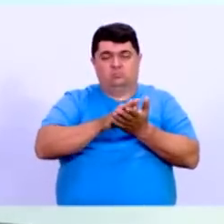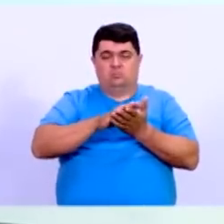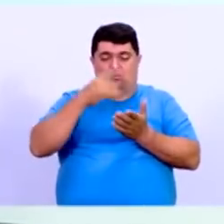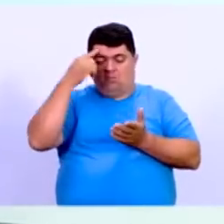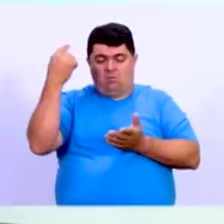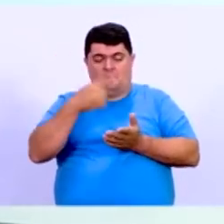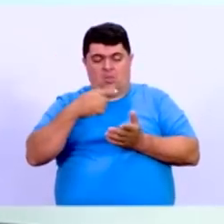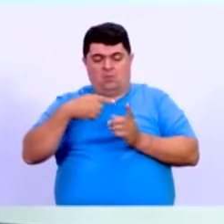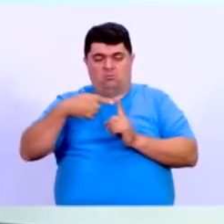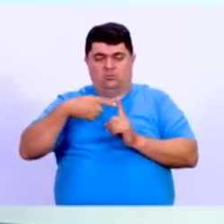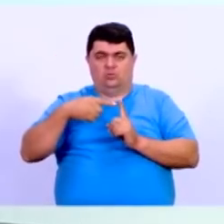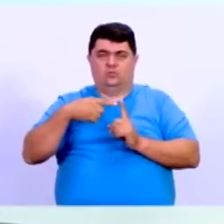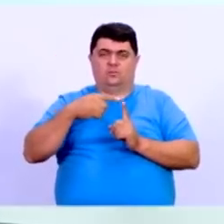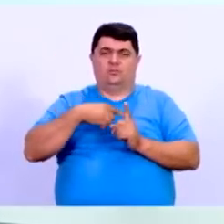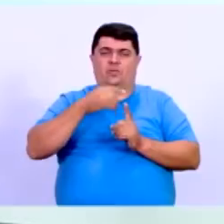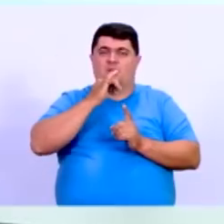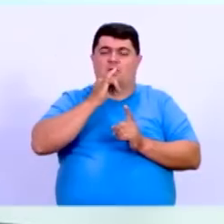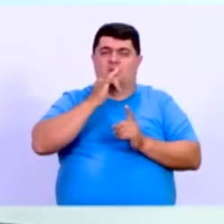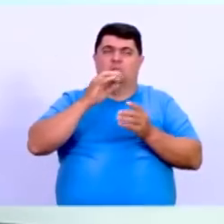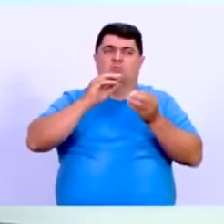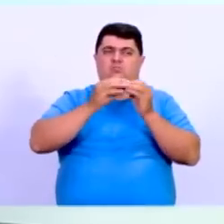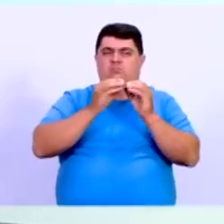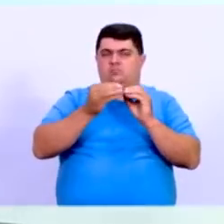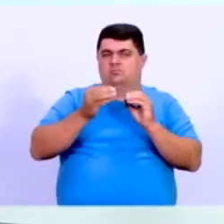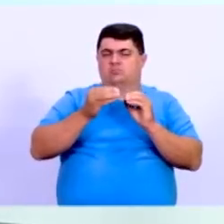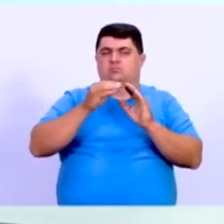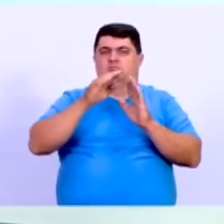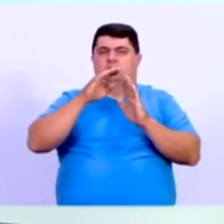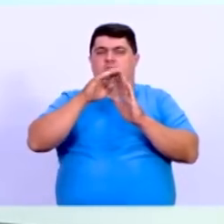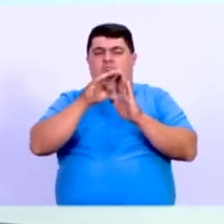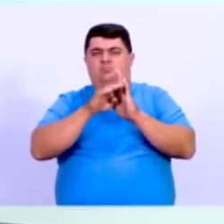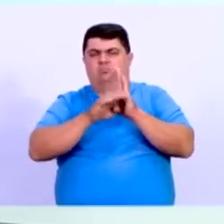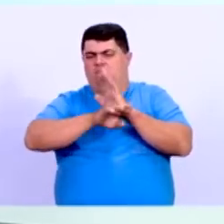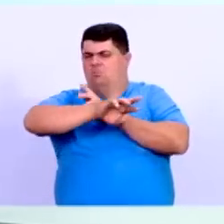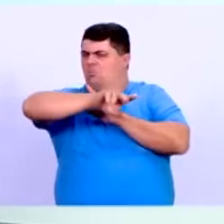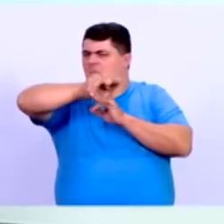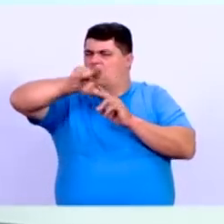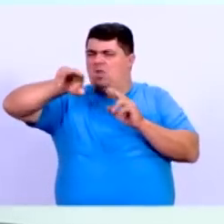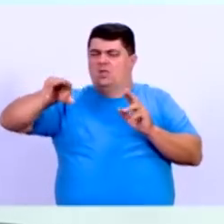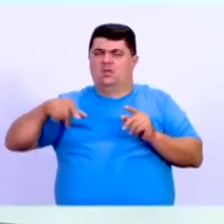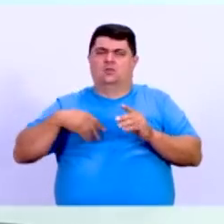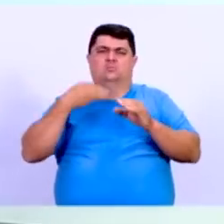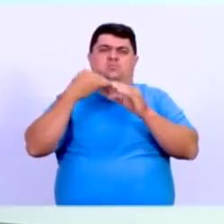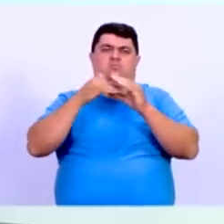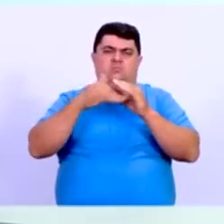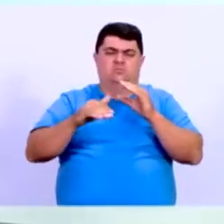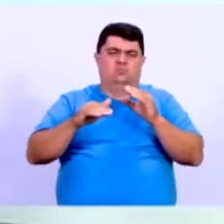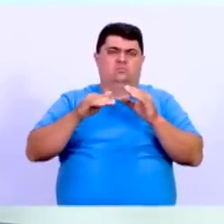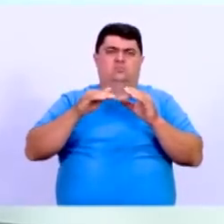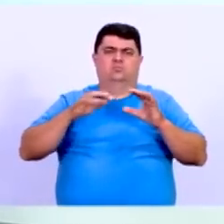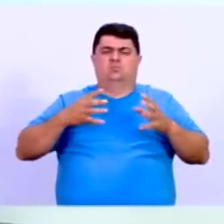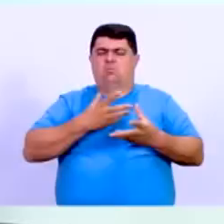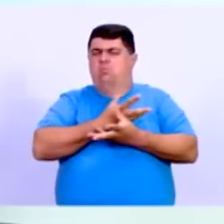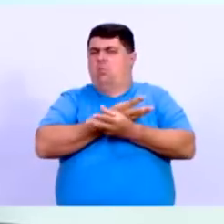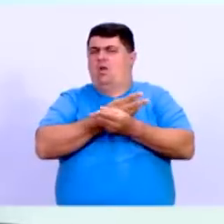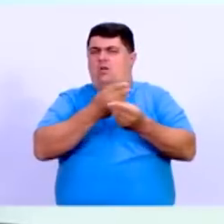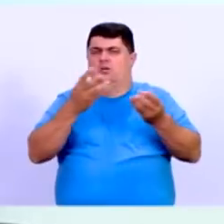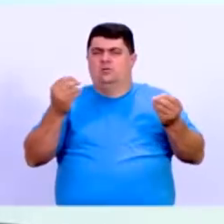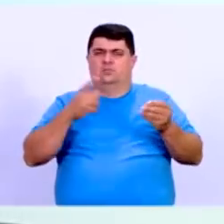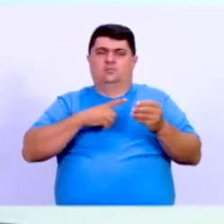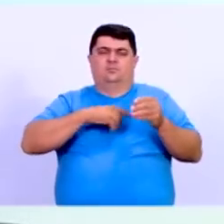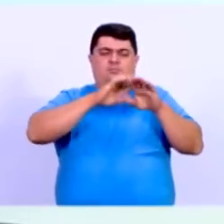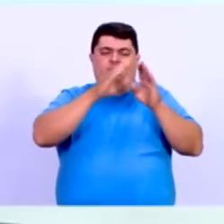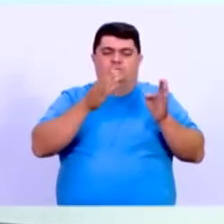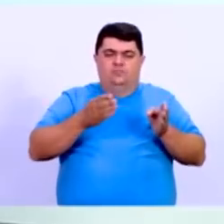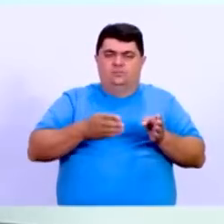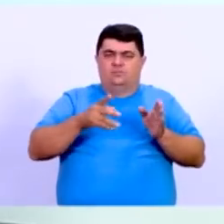Um software, por exemplo, pode ser um banco de dados, um servidor de arquivos, um e-mail, um webmail, né? Você tem um servidor de